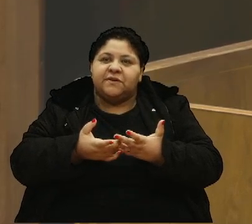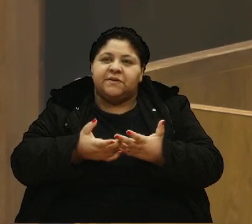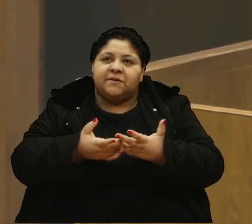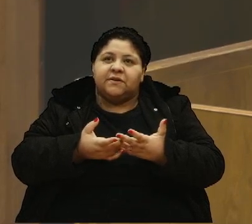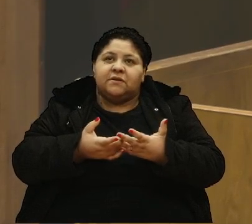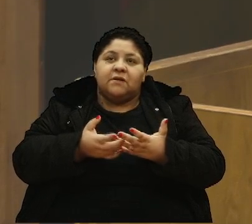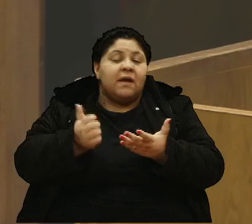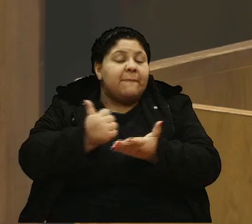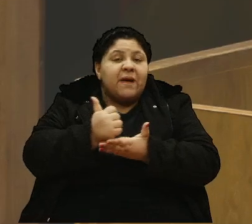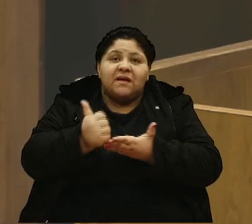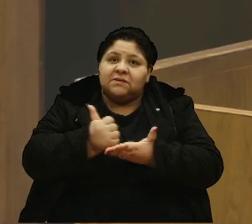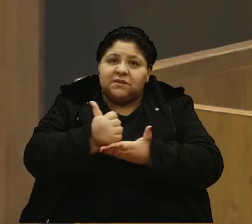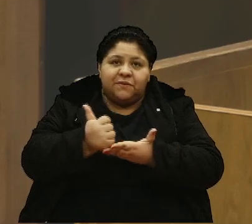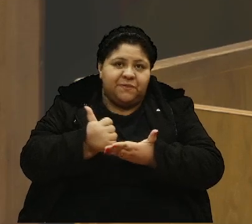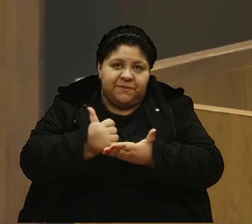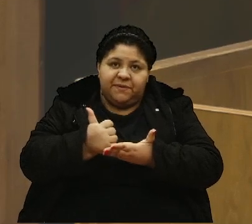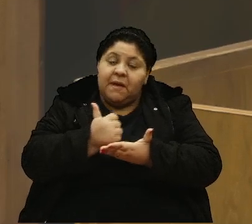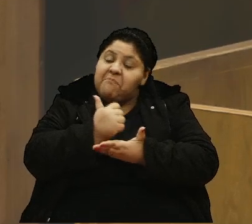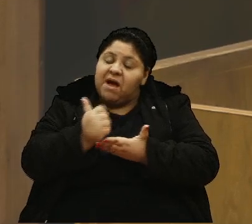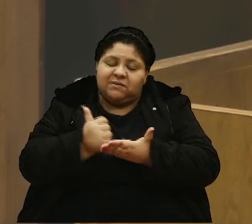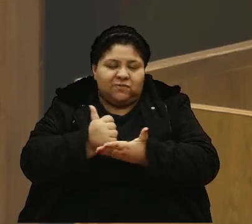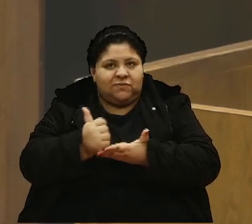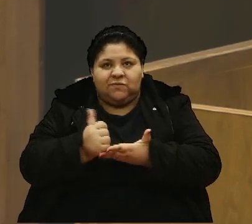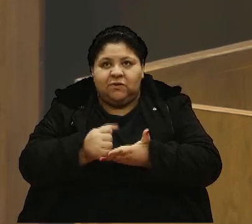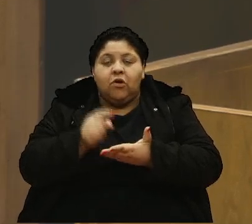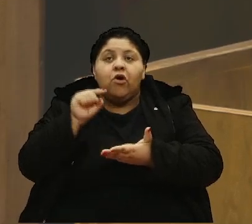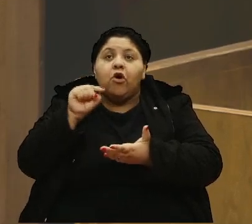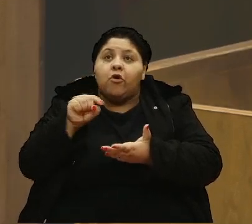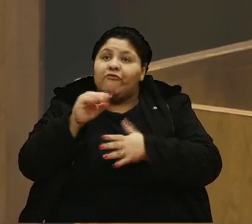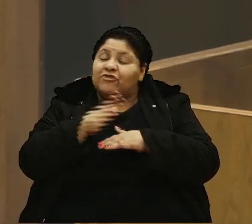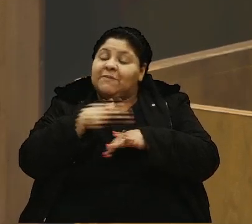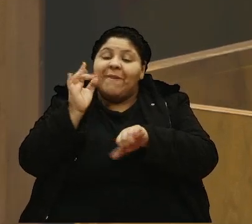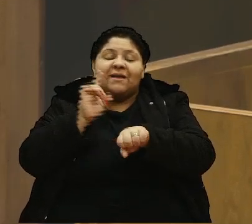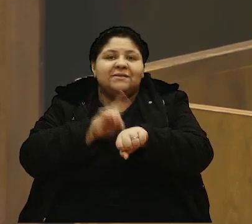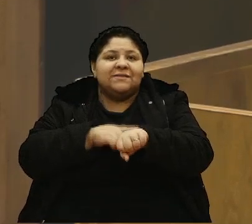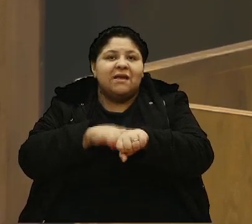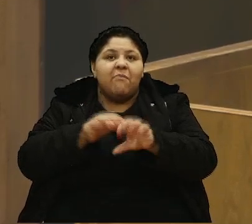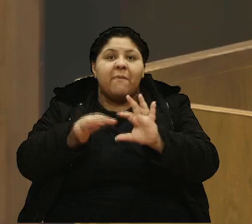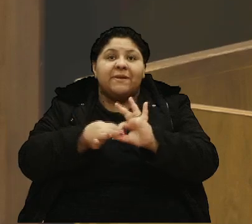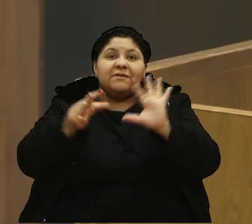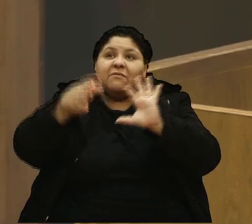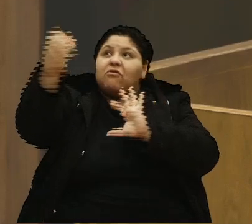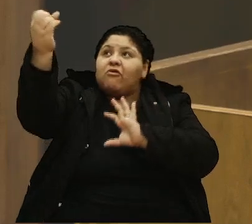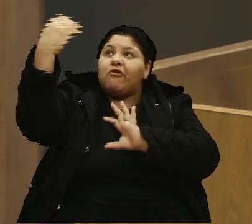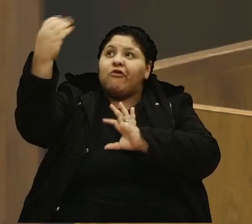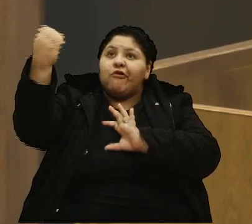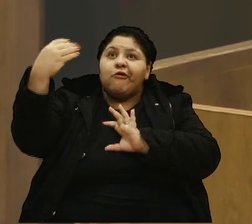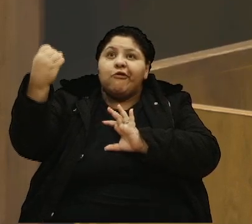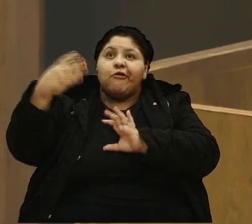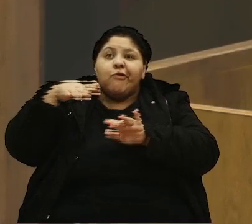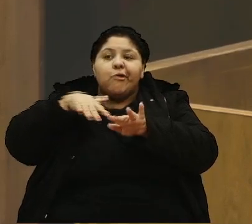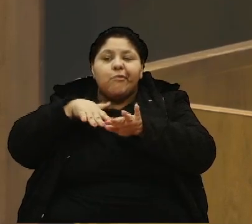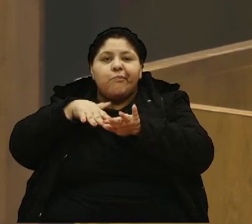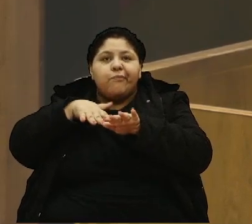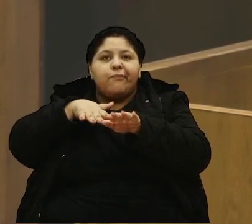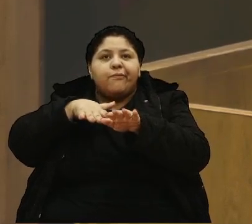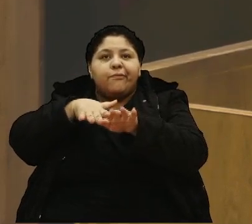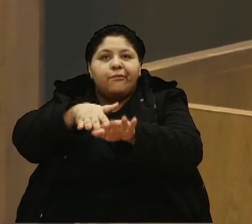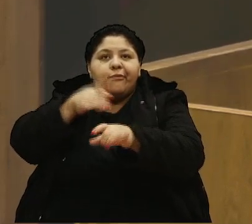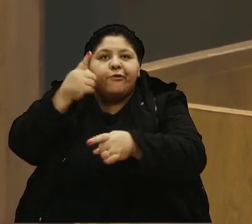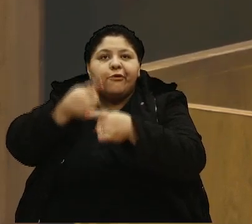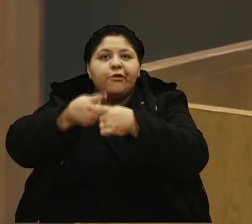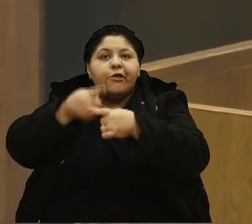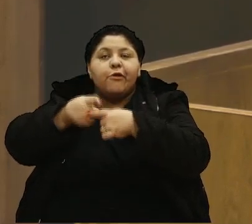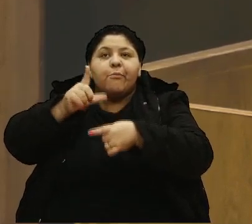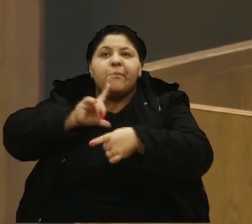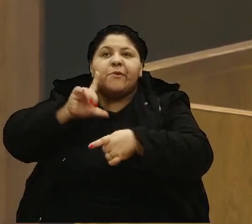É básico. É básico. Você deixa mais tempo aberto o sinal, o trânsito flui mais. Por quê? Quando você